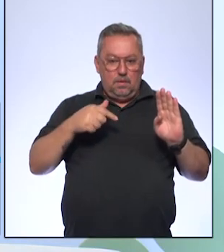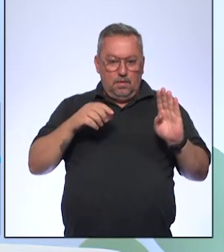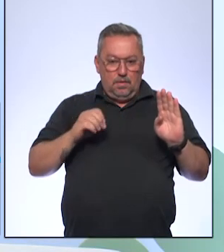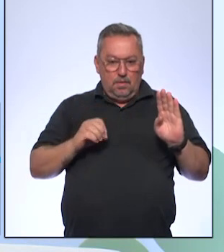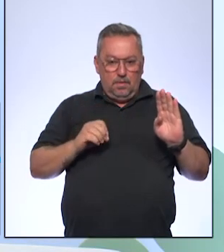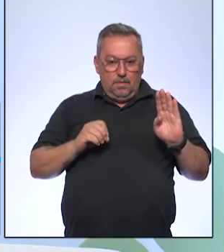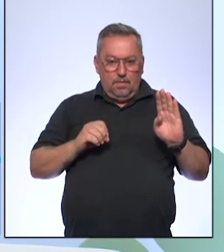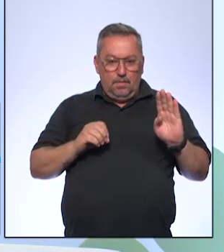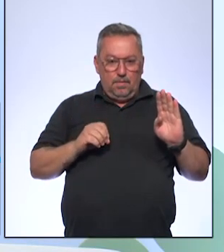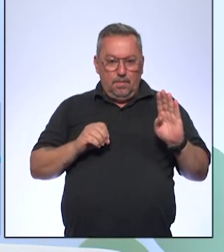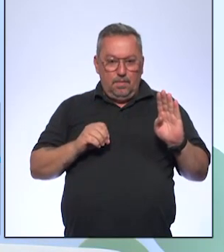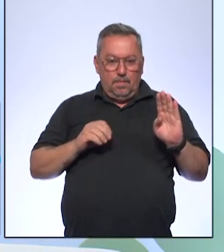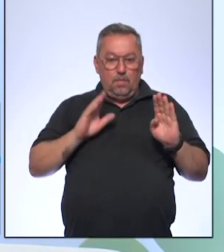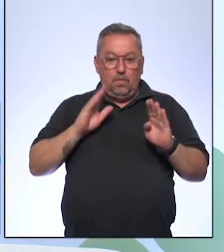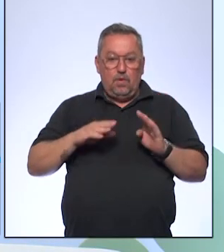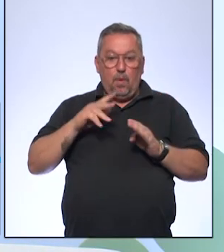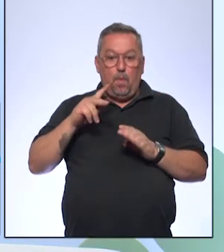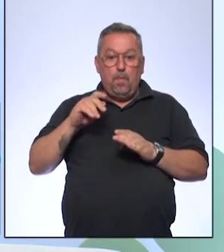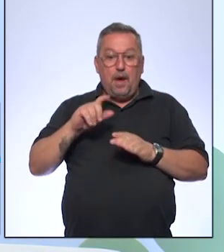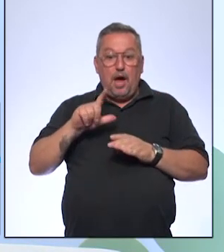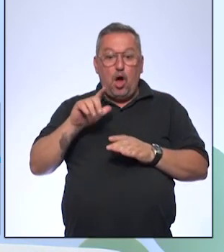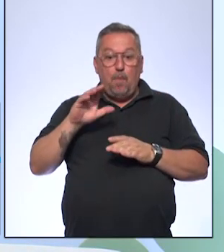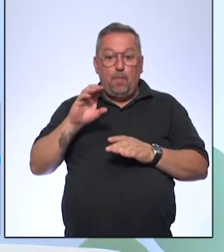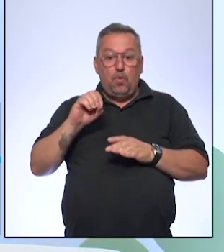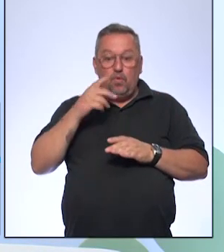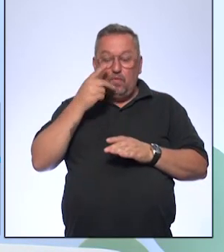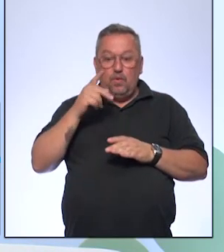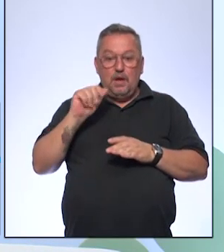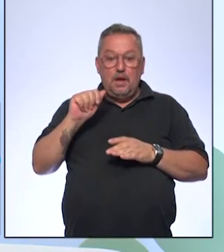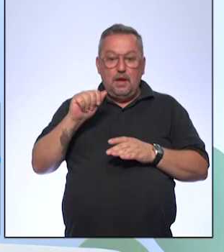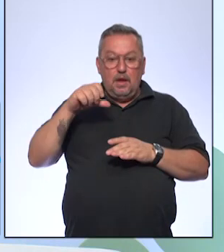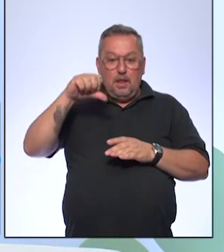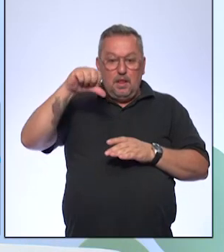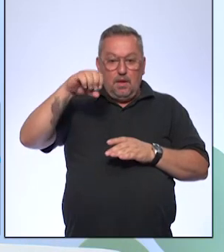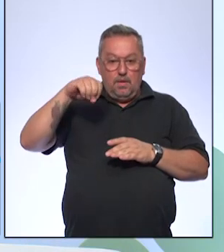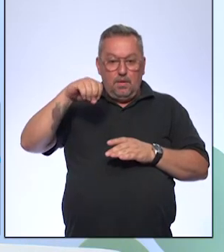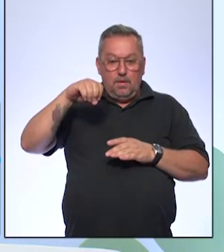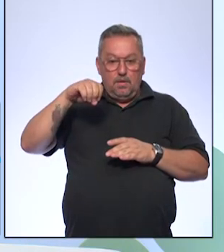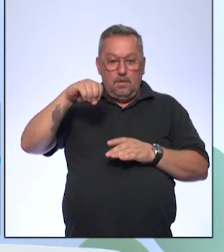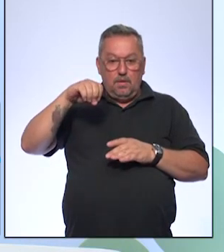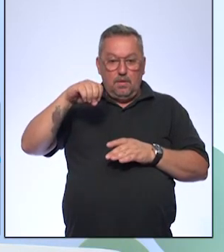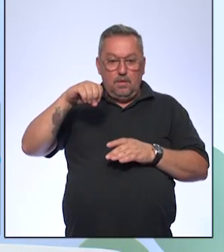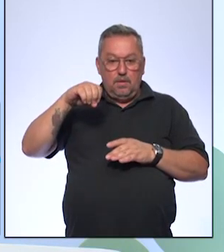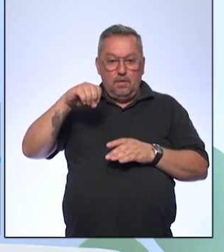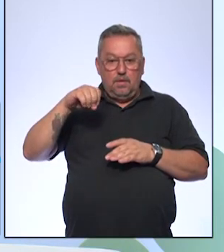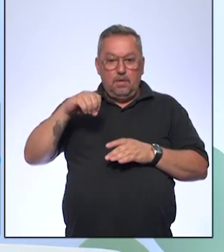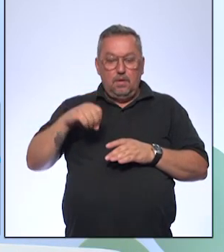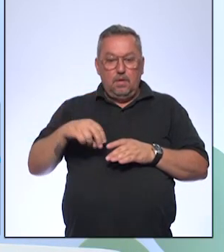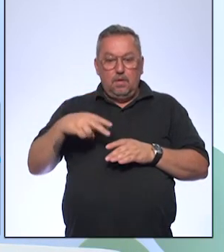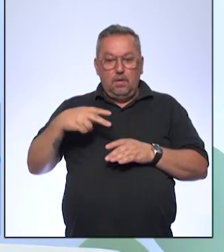270. Boa. Já o Pablo, ele disse que na A é 90 e na B